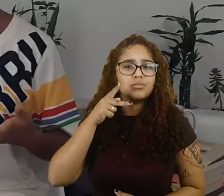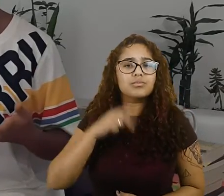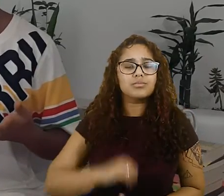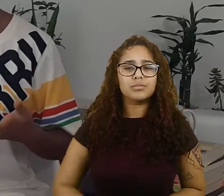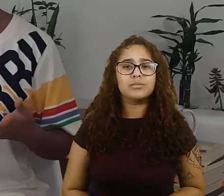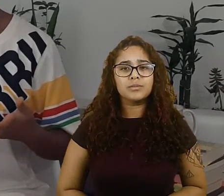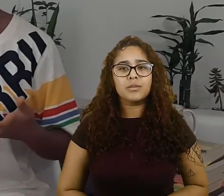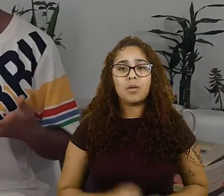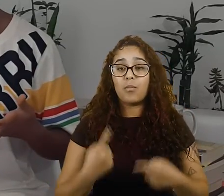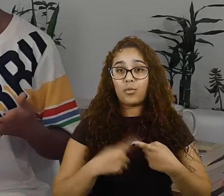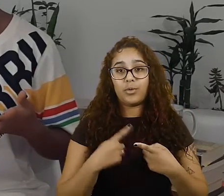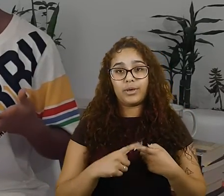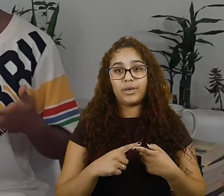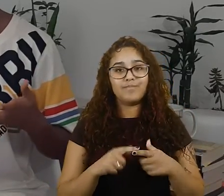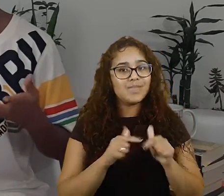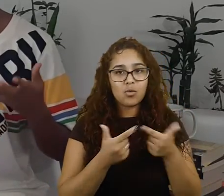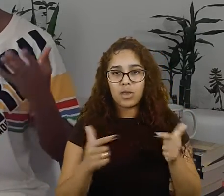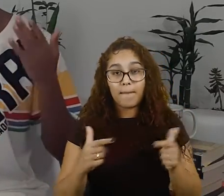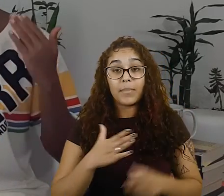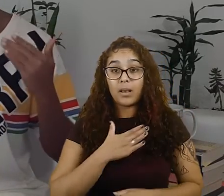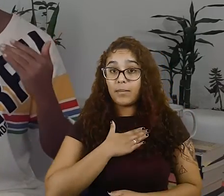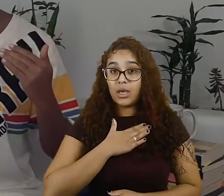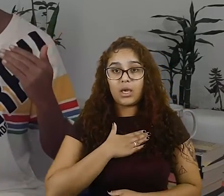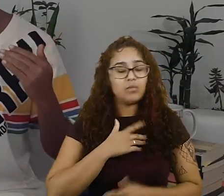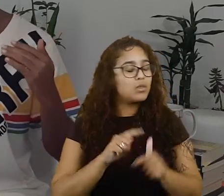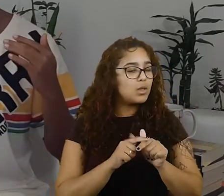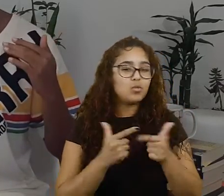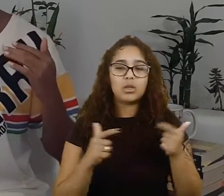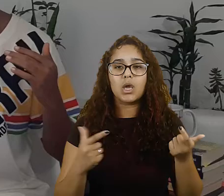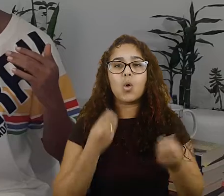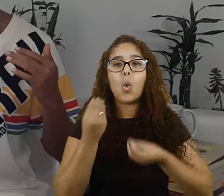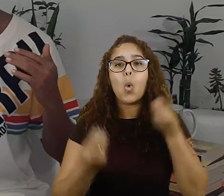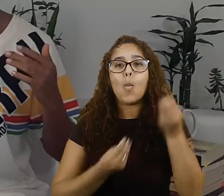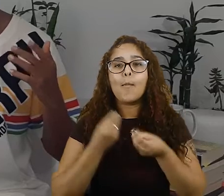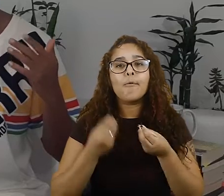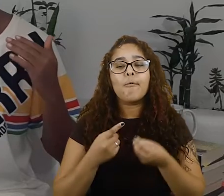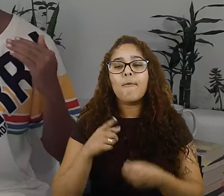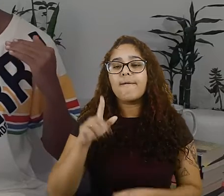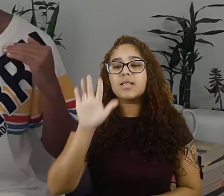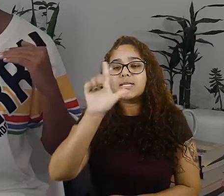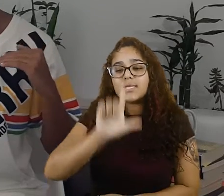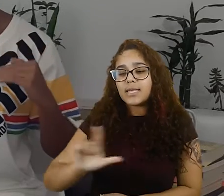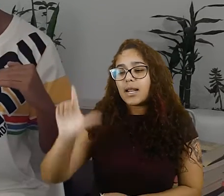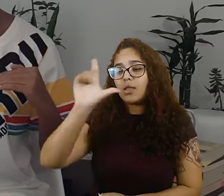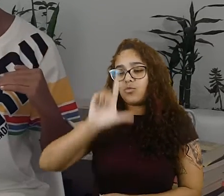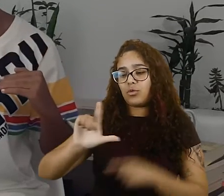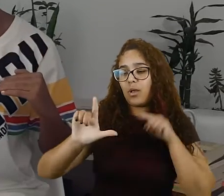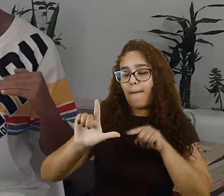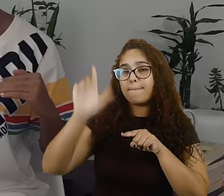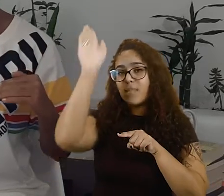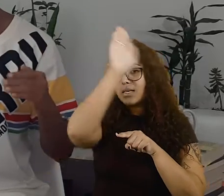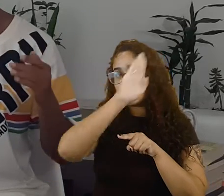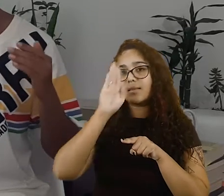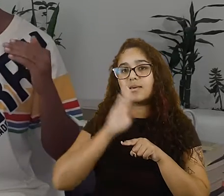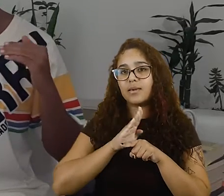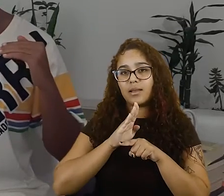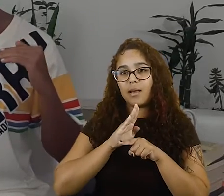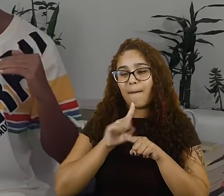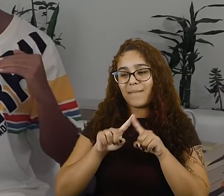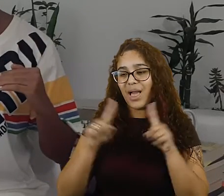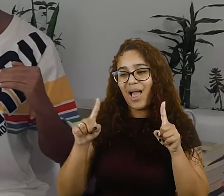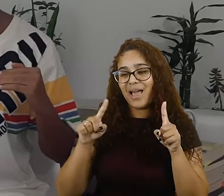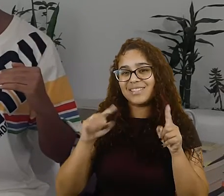político, porque não tem, na minha concepção, como pensarmos em